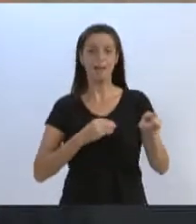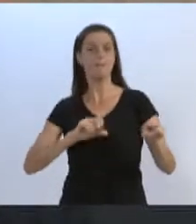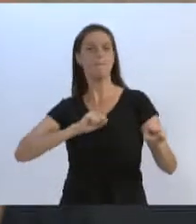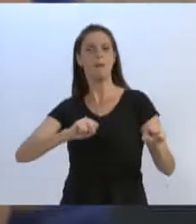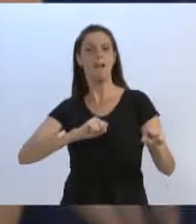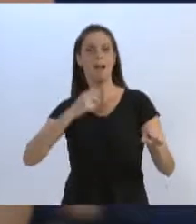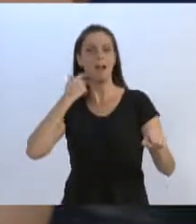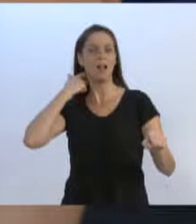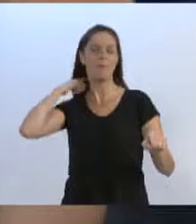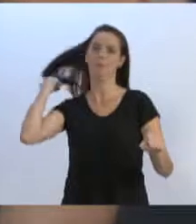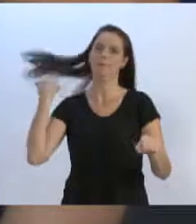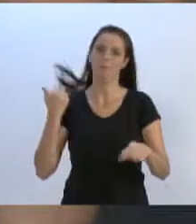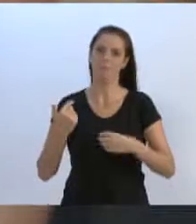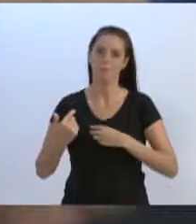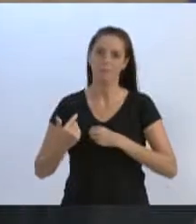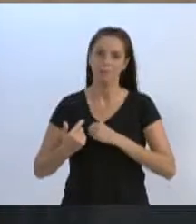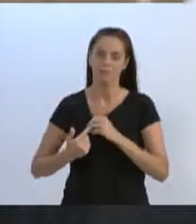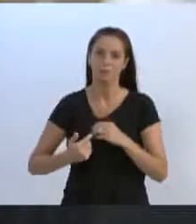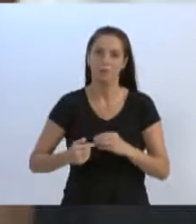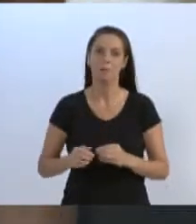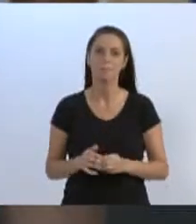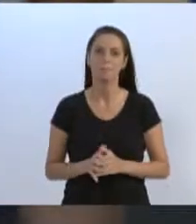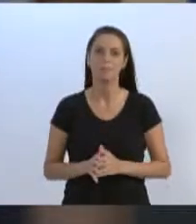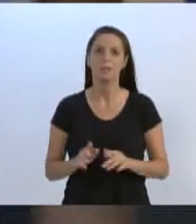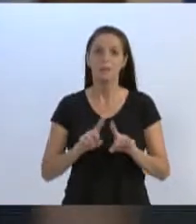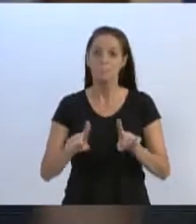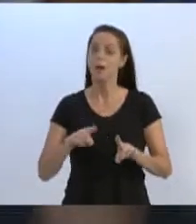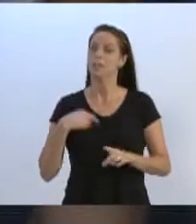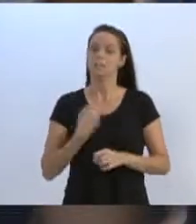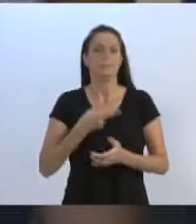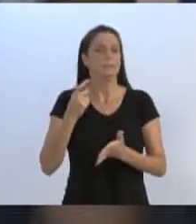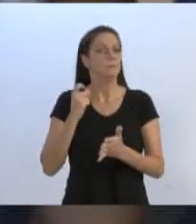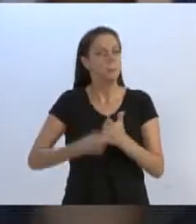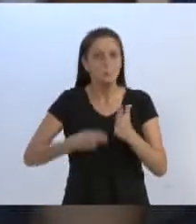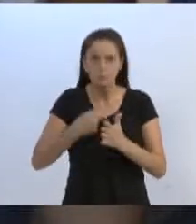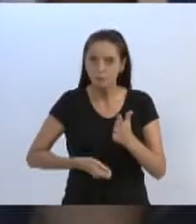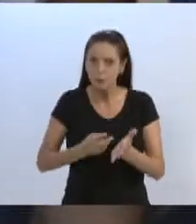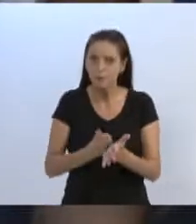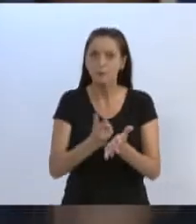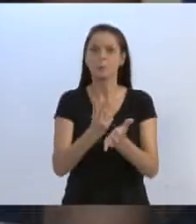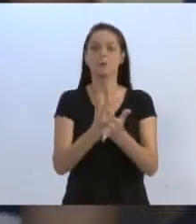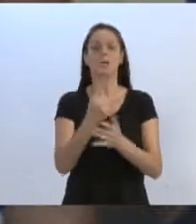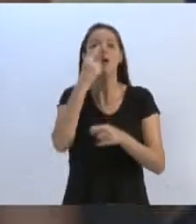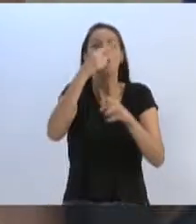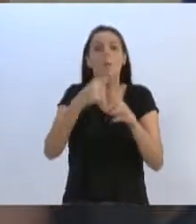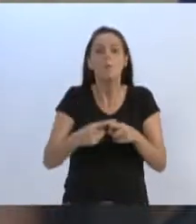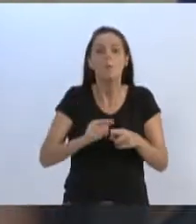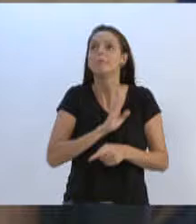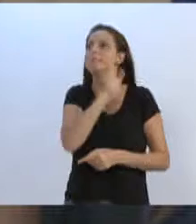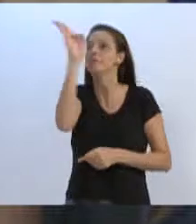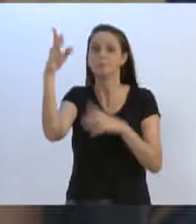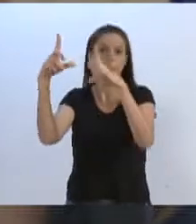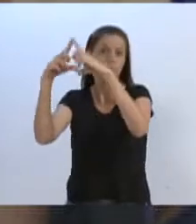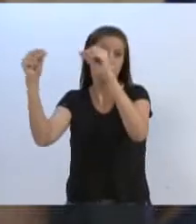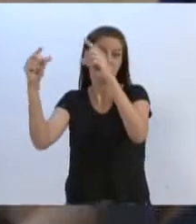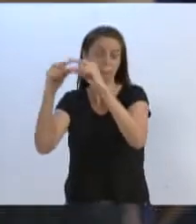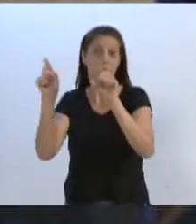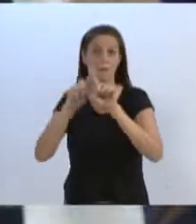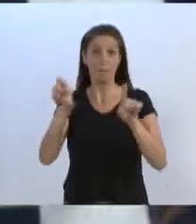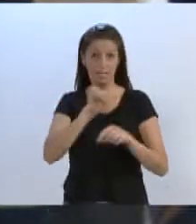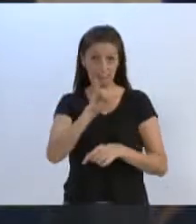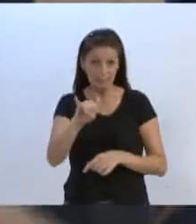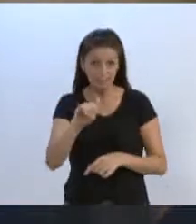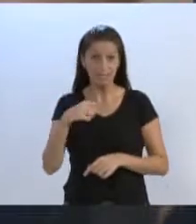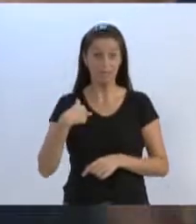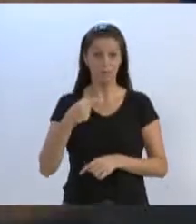ou irritadinhas, né, lá fora, né? Mas a nossa luta continua. Quero dizer que também fui uma vez só a Brasília, mas se eu fosse aqui fazer